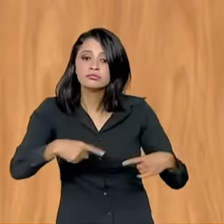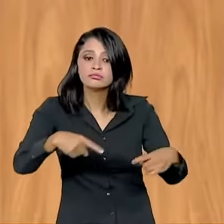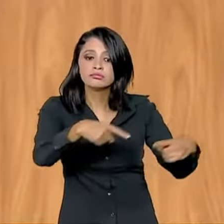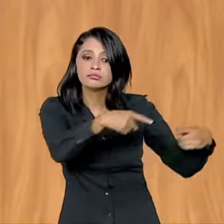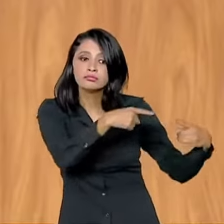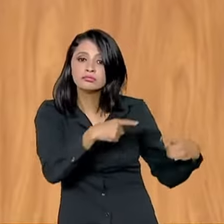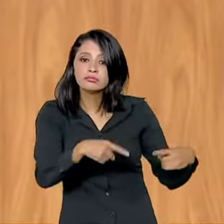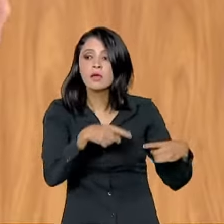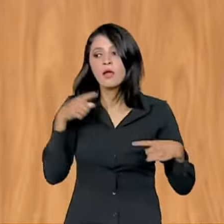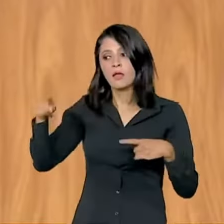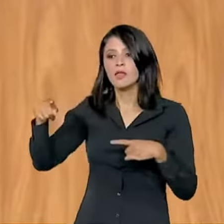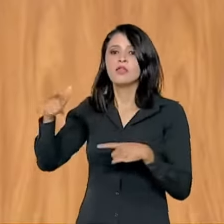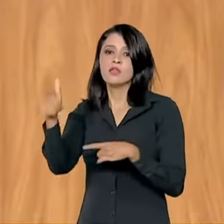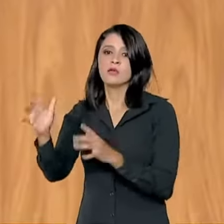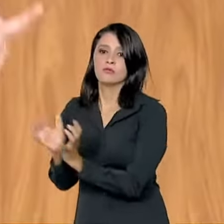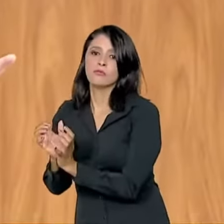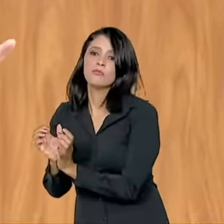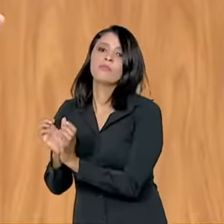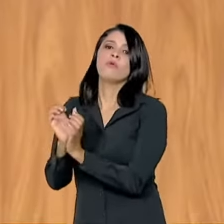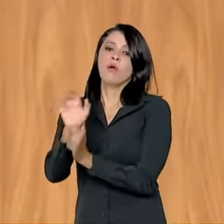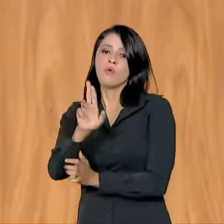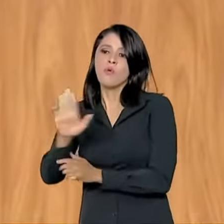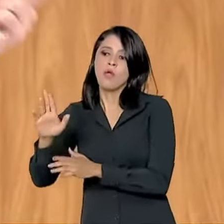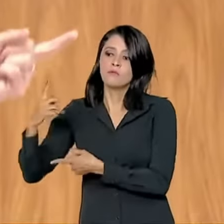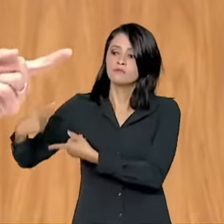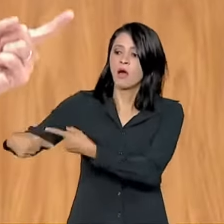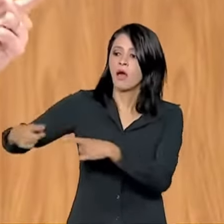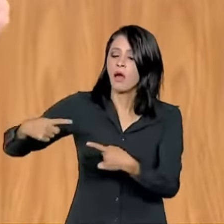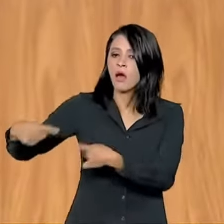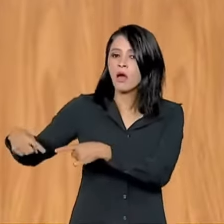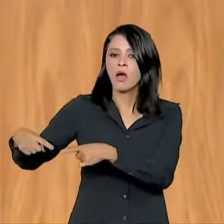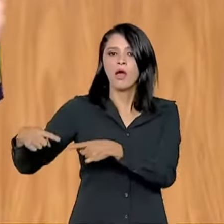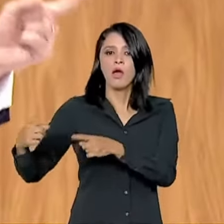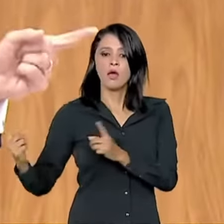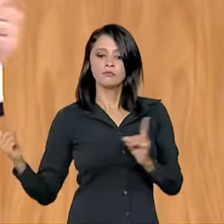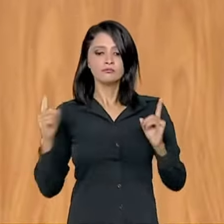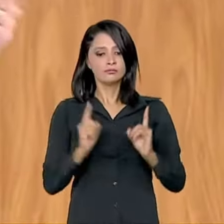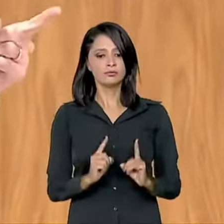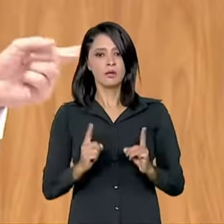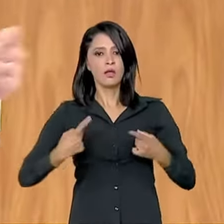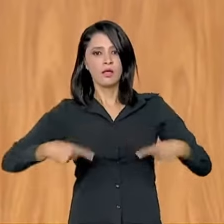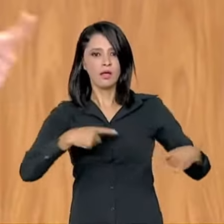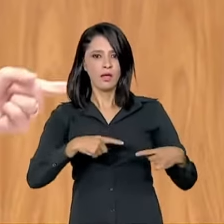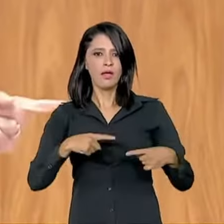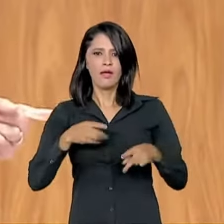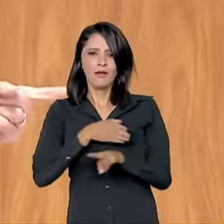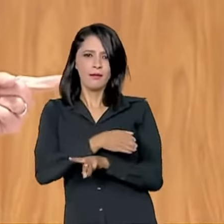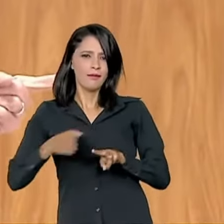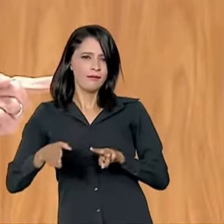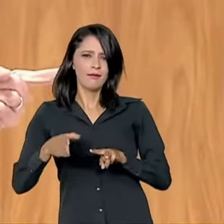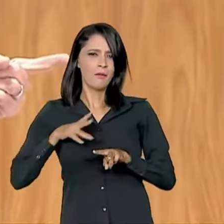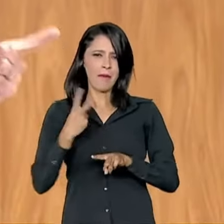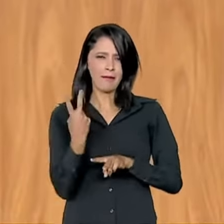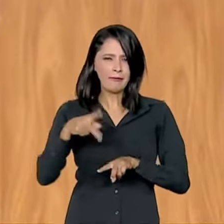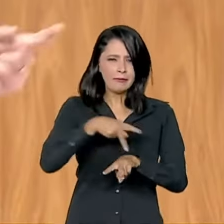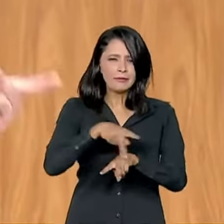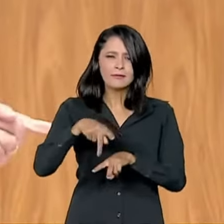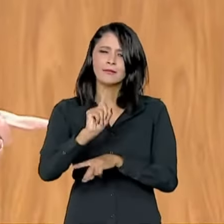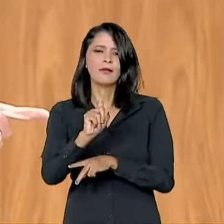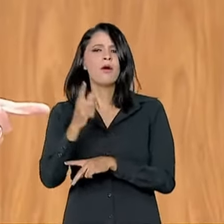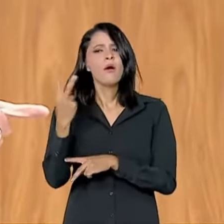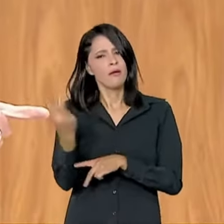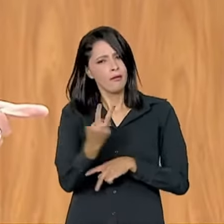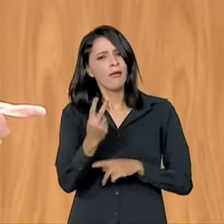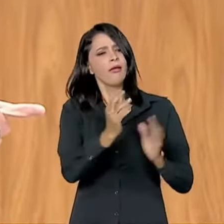e os membros da União Europeia que discutem com o negociador. Não é bilateral, são duas instituições. E muitas vezes podemos ver que são acordos